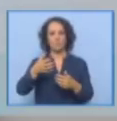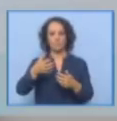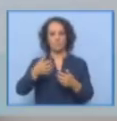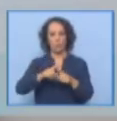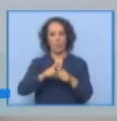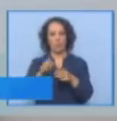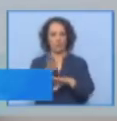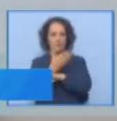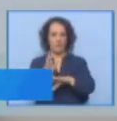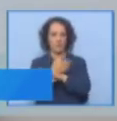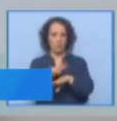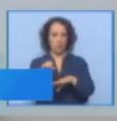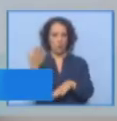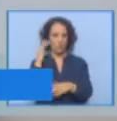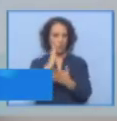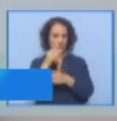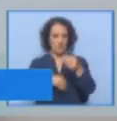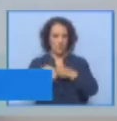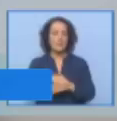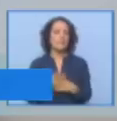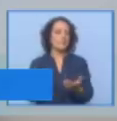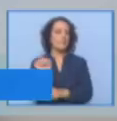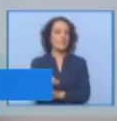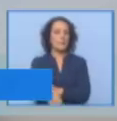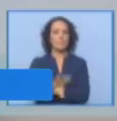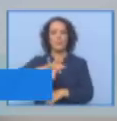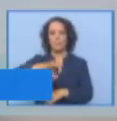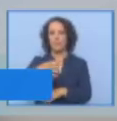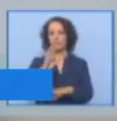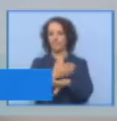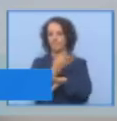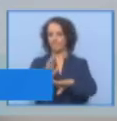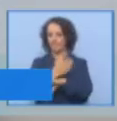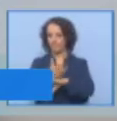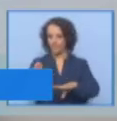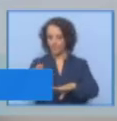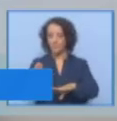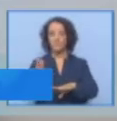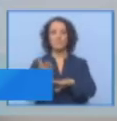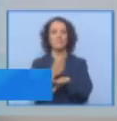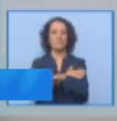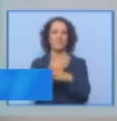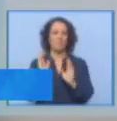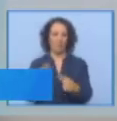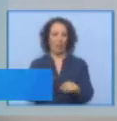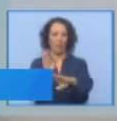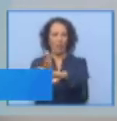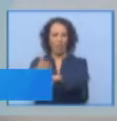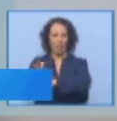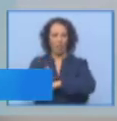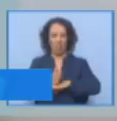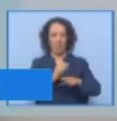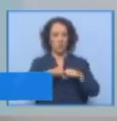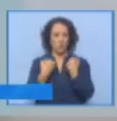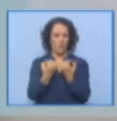domingo? Sim, um país fraturado a juntar às fraturas já previamente existentes do ponto de vista